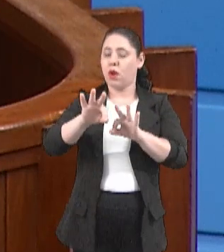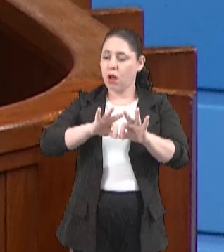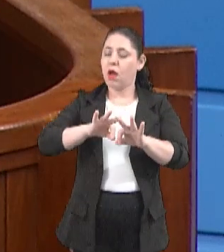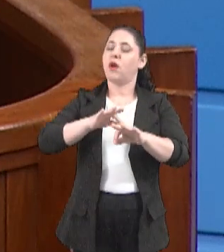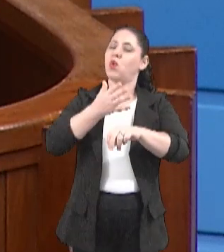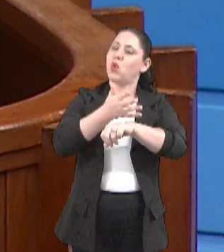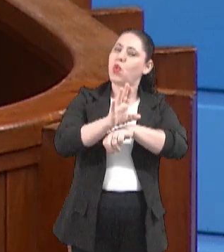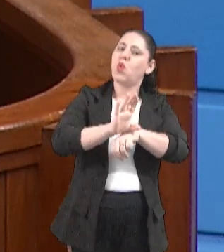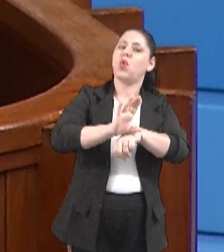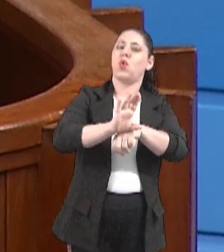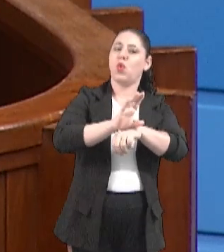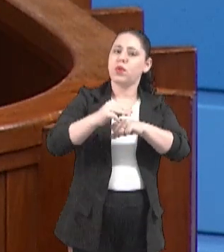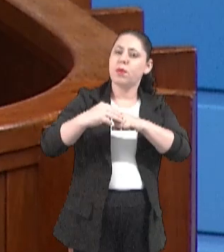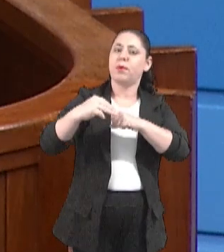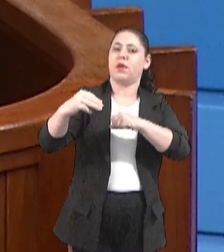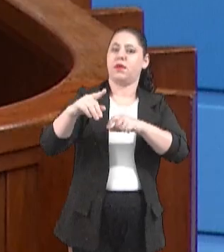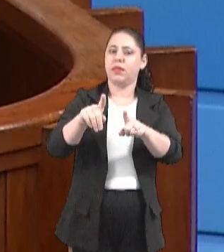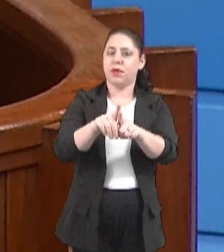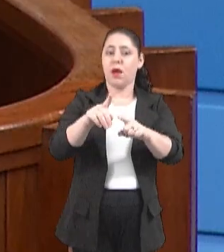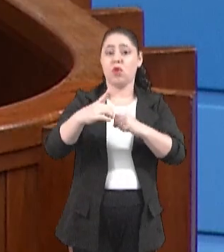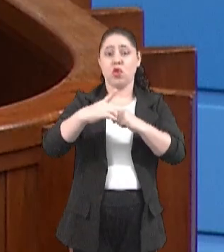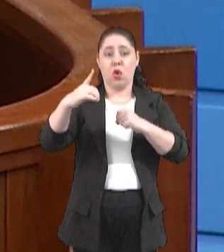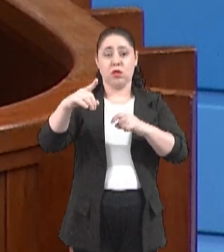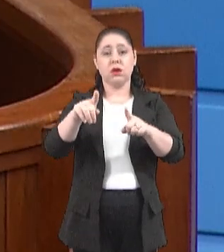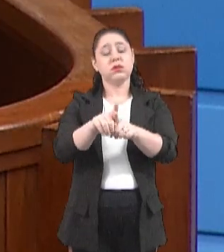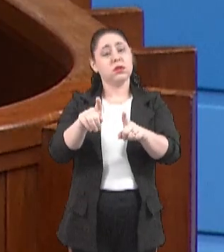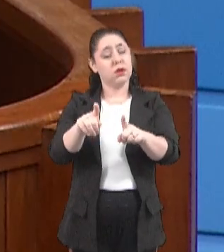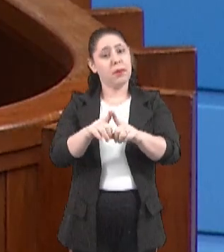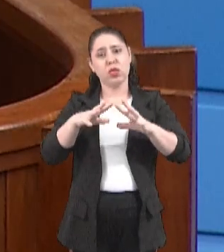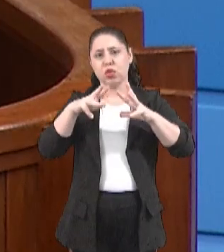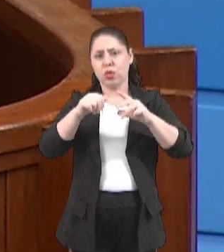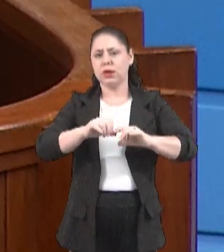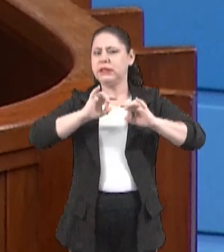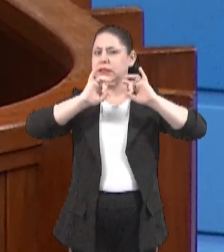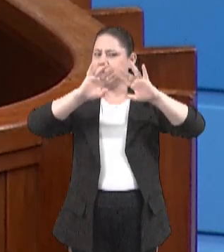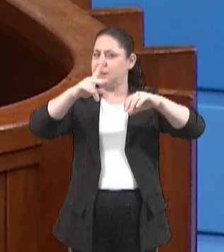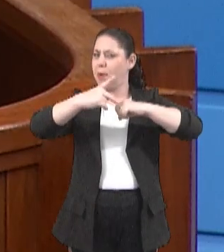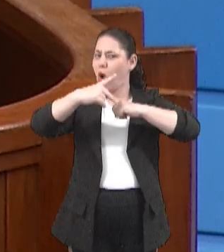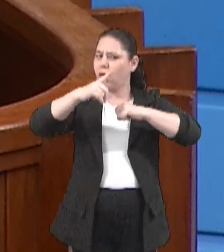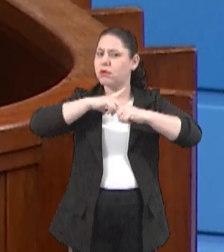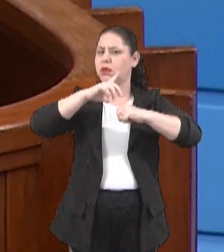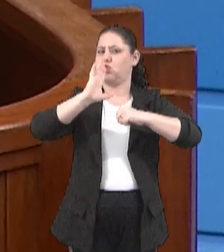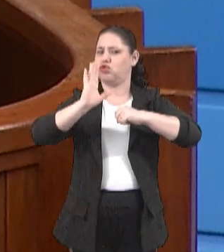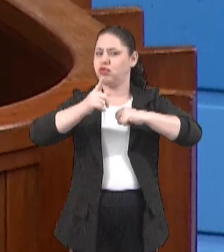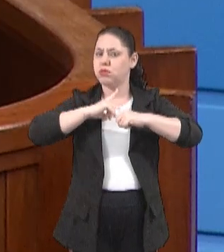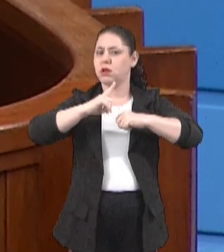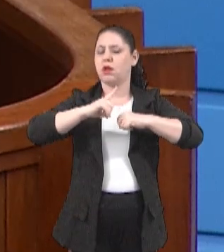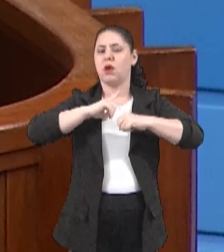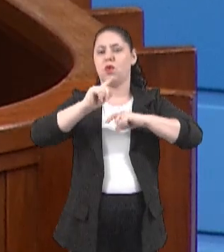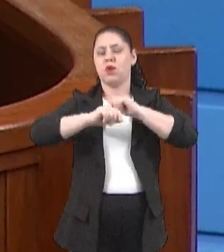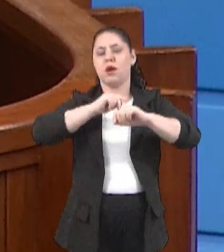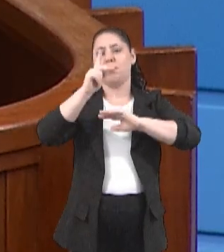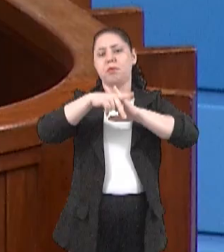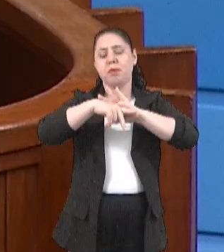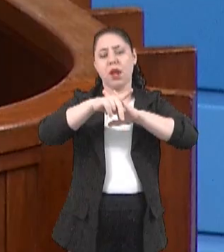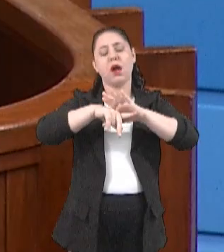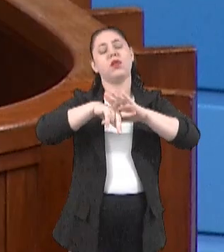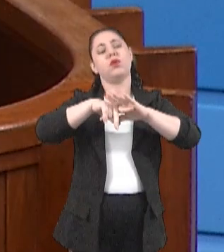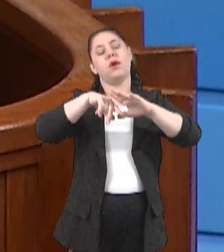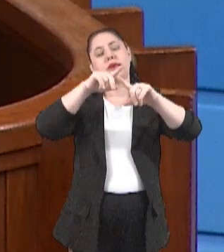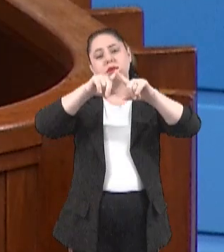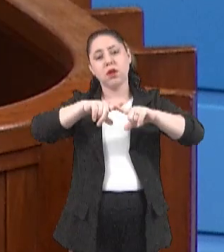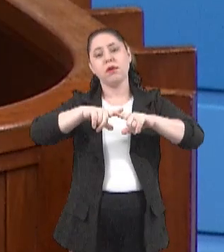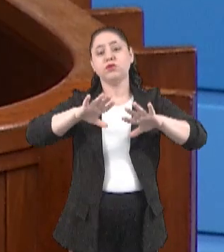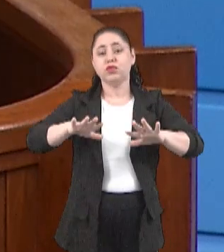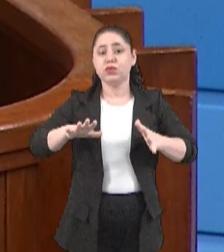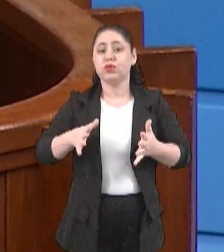preparando, estão fazendo mestrado, estão fazendo doutorado, são especialistas, tem um programa, um plano de cargos e carreiras